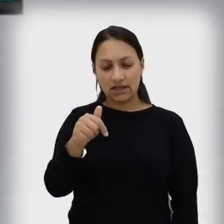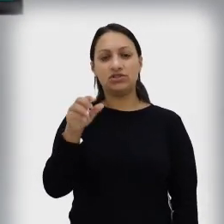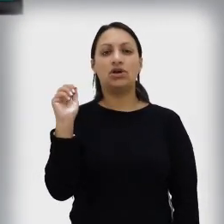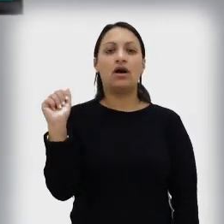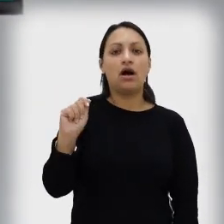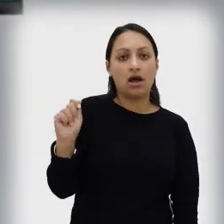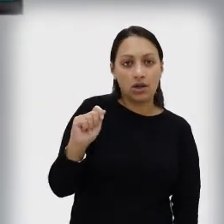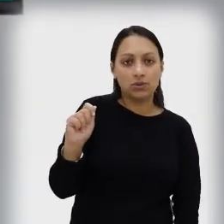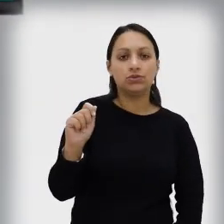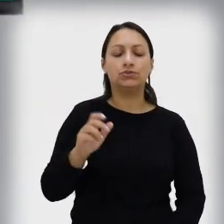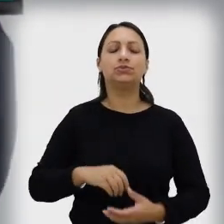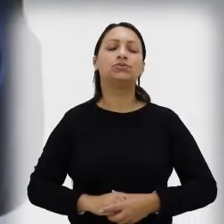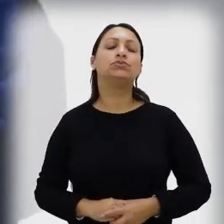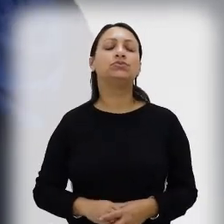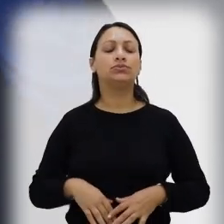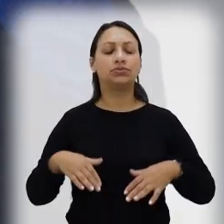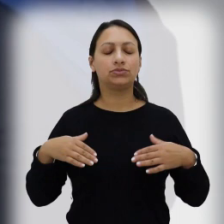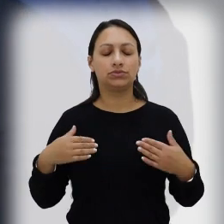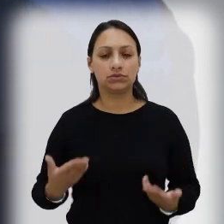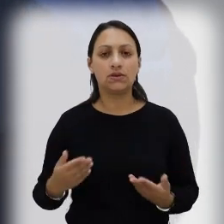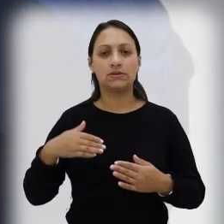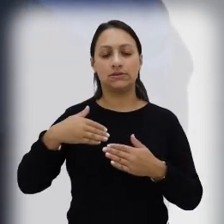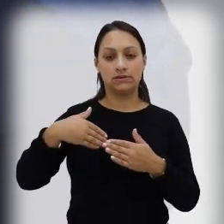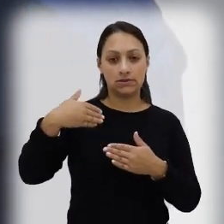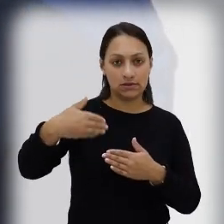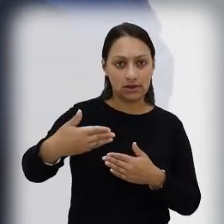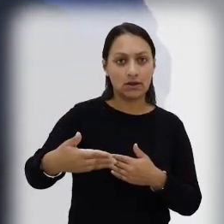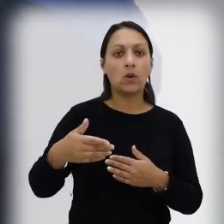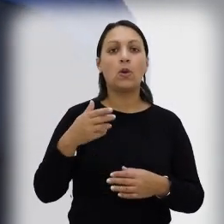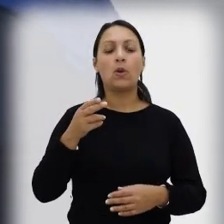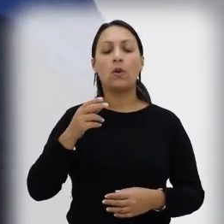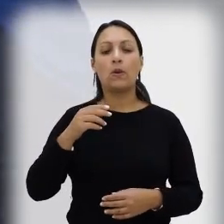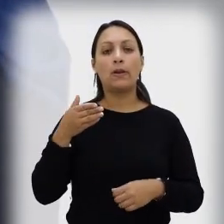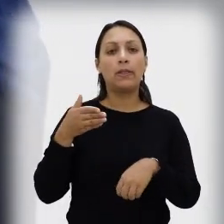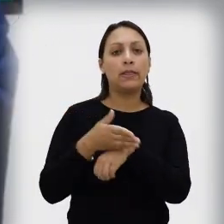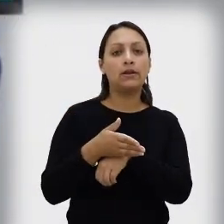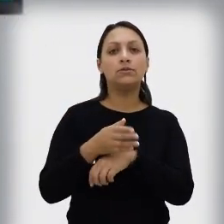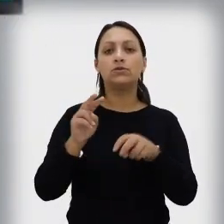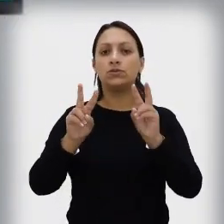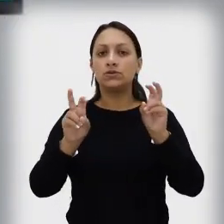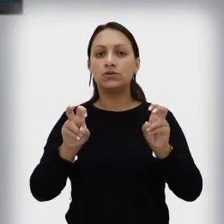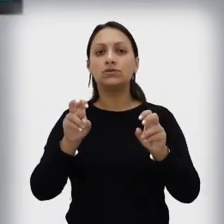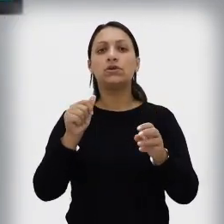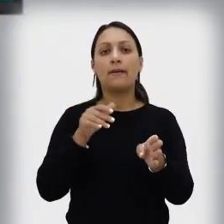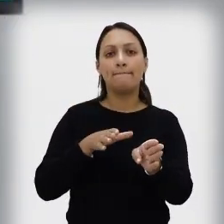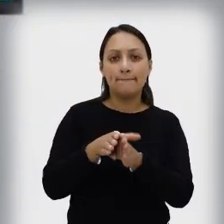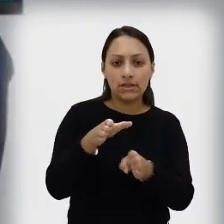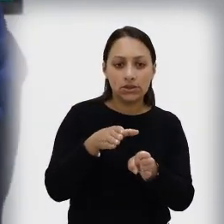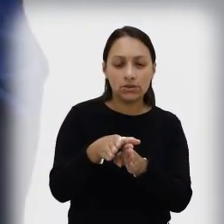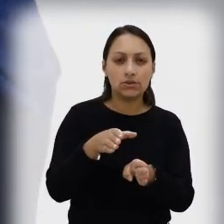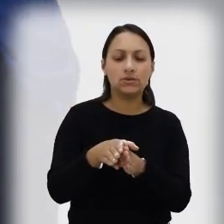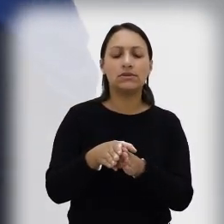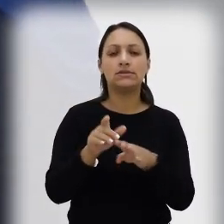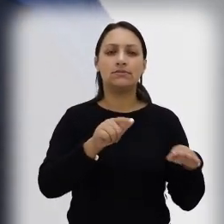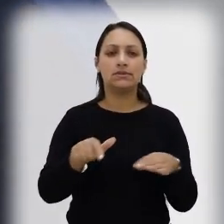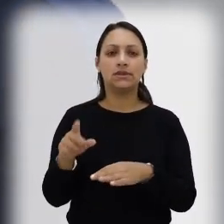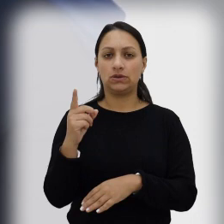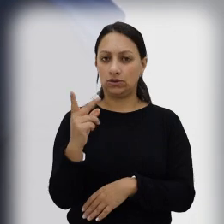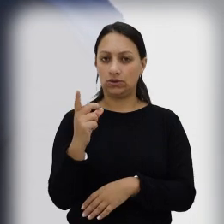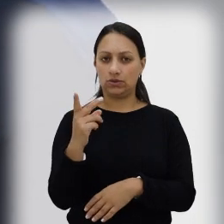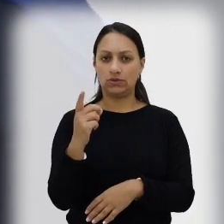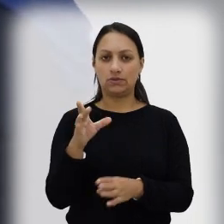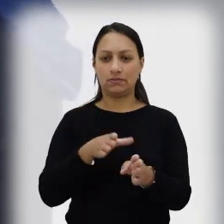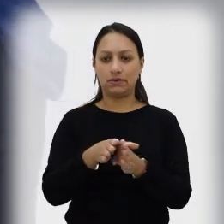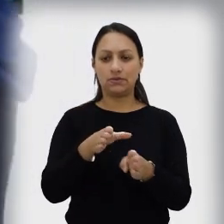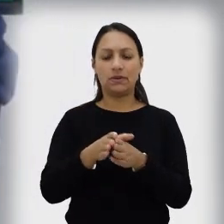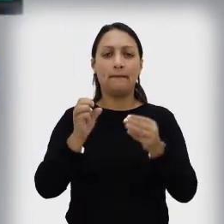agosto. E aí, na sequência, nós entramos, então, com as mentorias lá na semana 12, mentoria